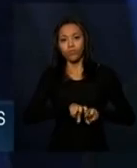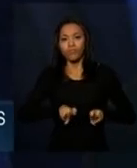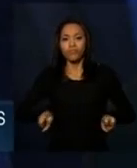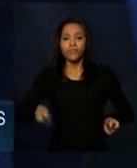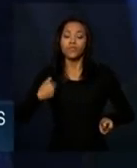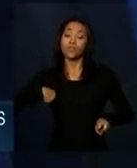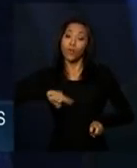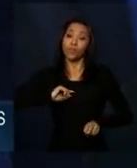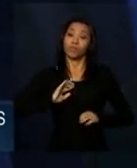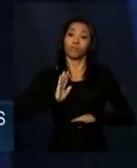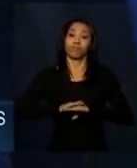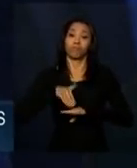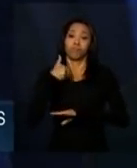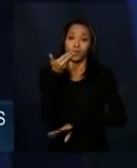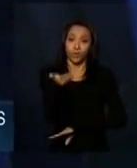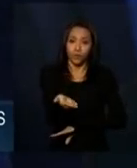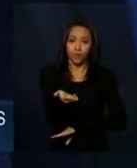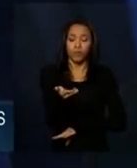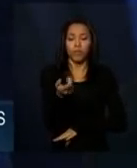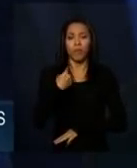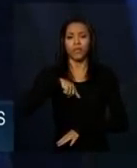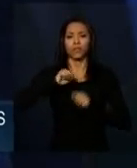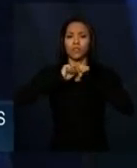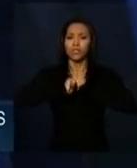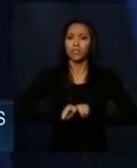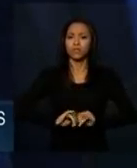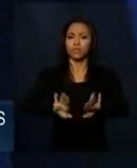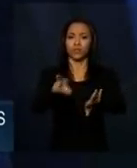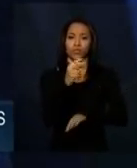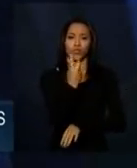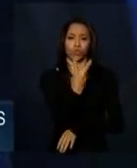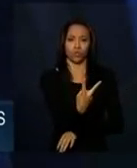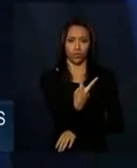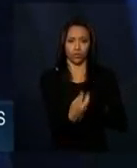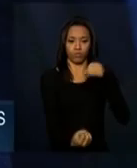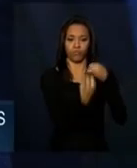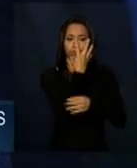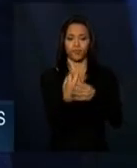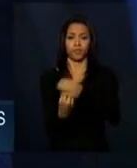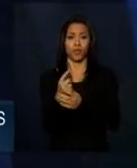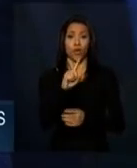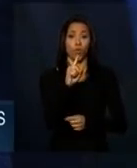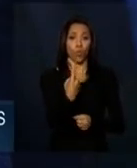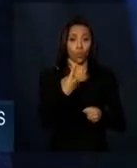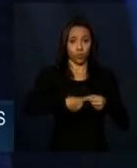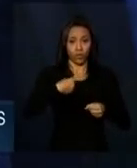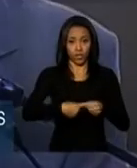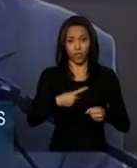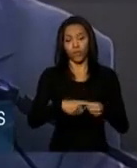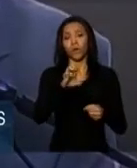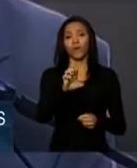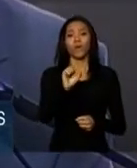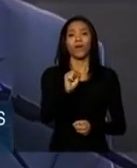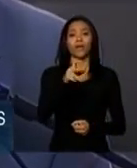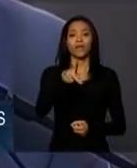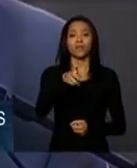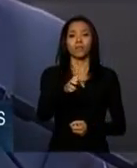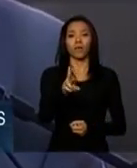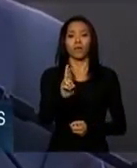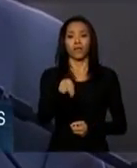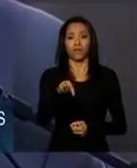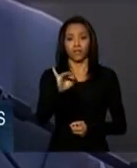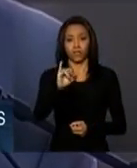da bancada, para fazer uma expansão de dois campi. Um campi em Esperantina e um camp na minha terra natal,